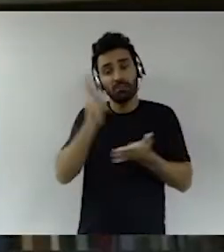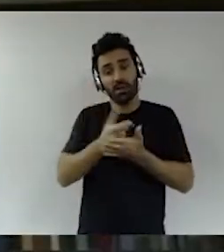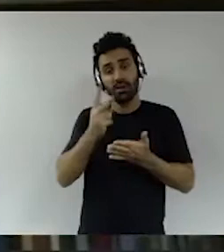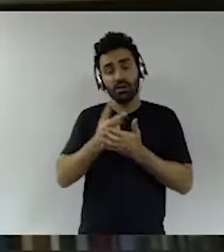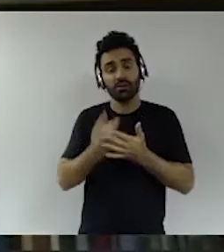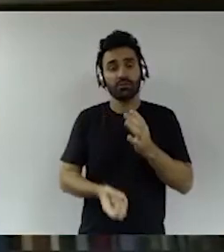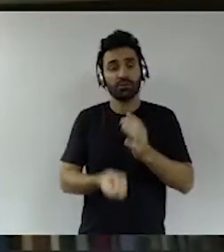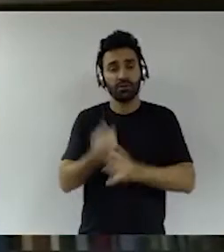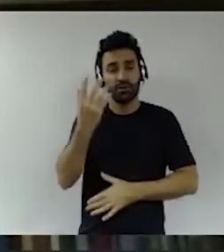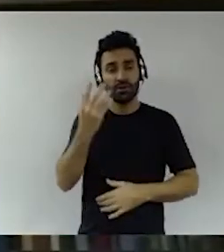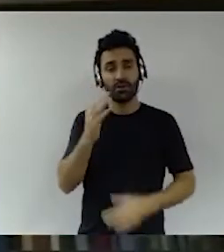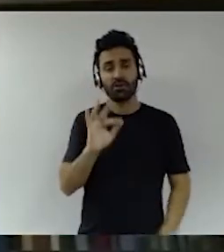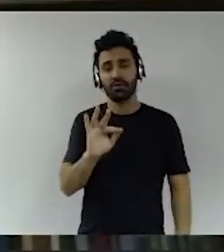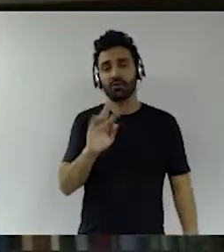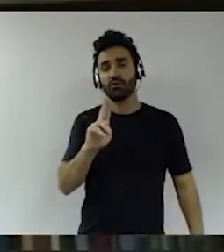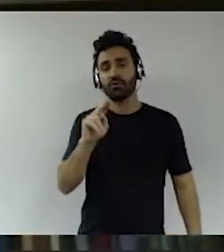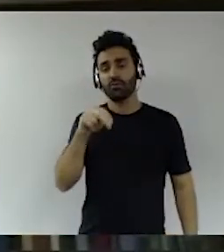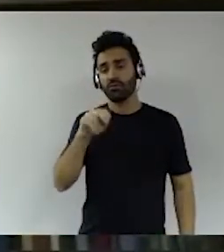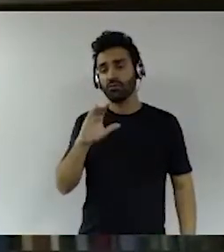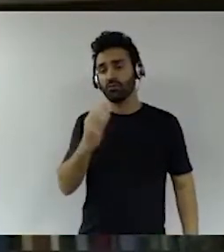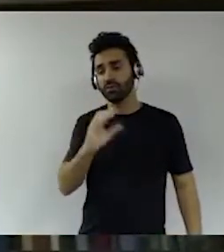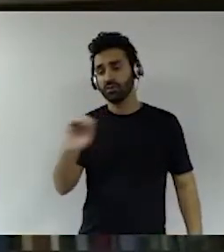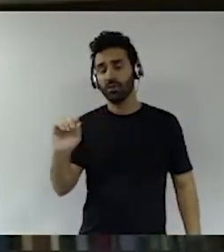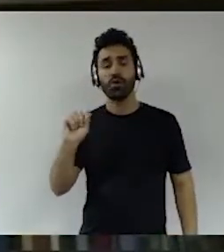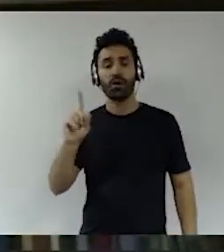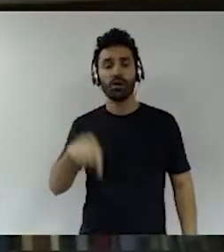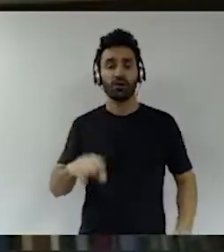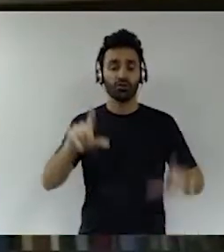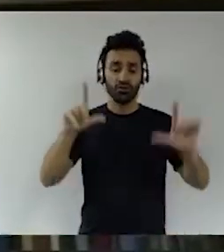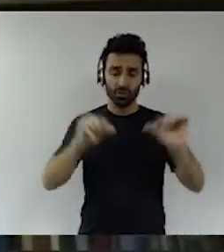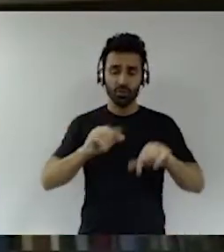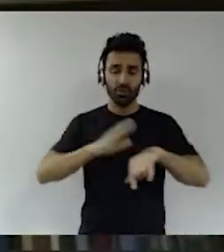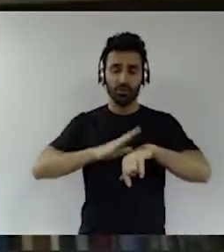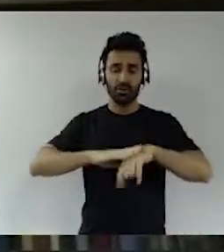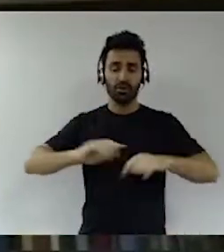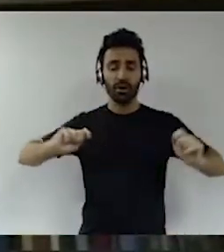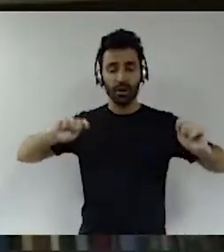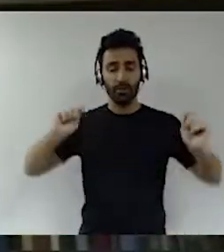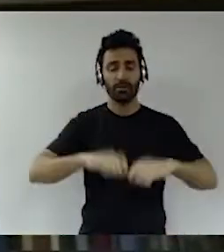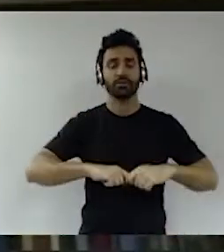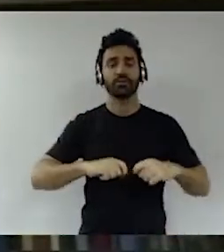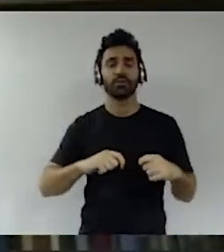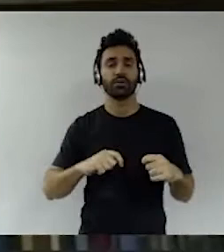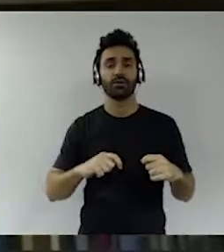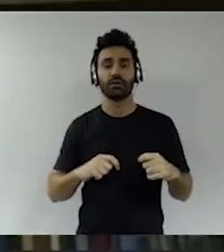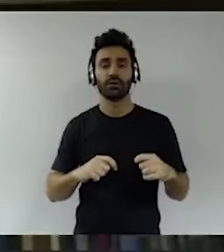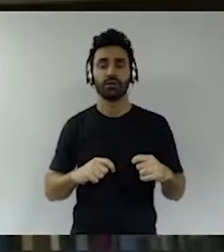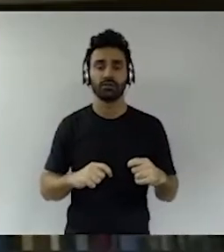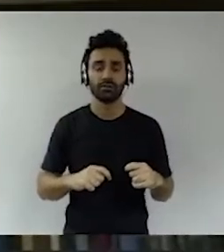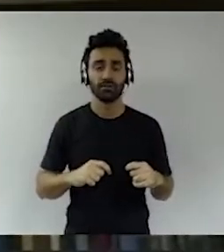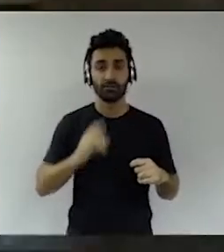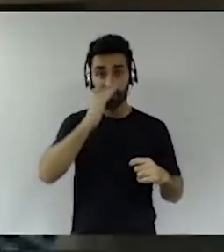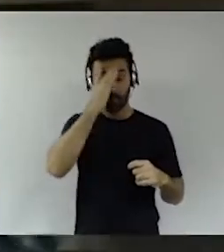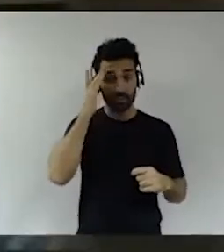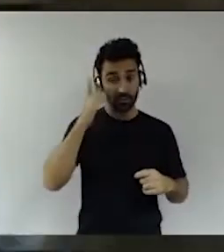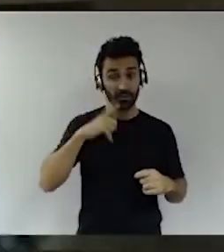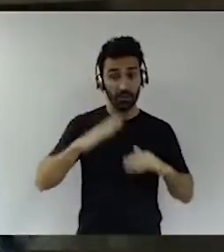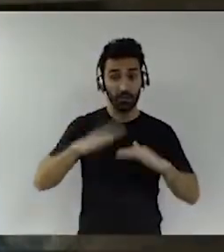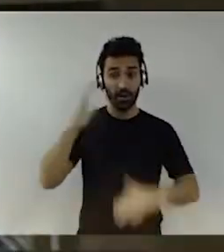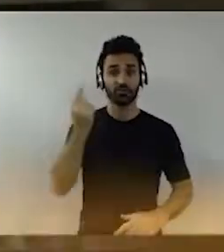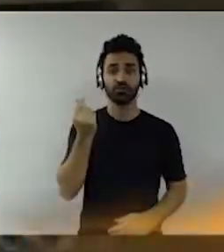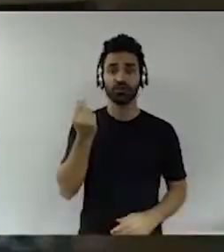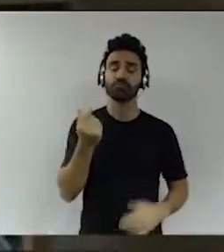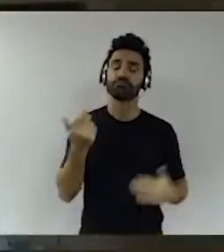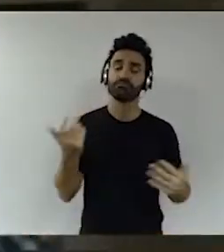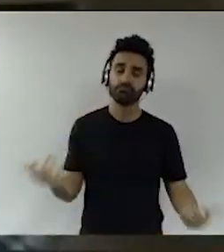função, nesse caso, seria diminuir a capacidade, o poder aquisitivo daquelas parcelas de pessoas com mais renda, de tal maneira que